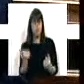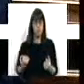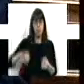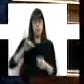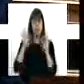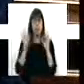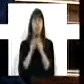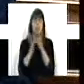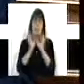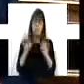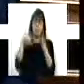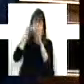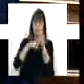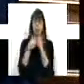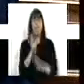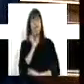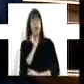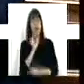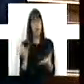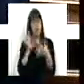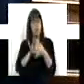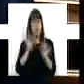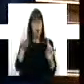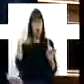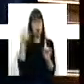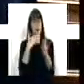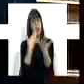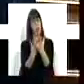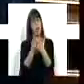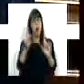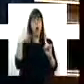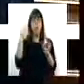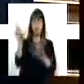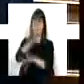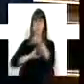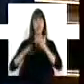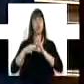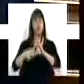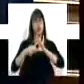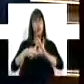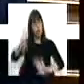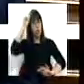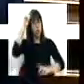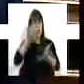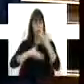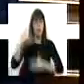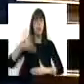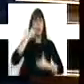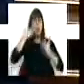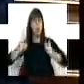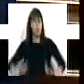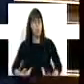violam todos os princípios e todos os valores que devem presidir à construção de uma Europa solidária e respeitadora dos direitos